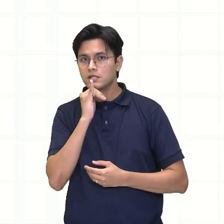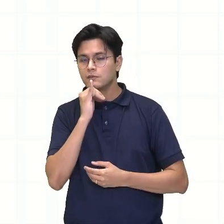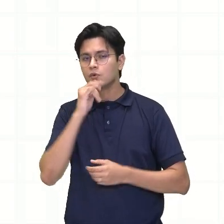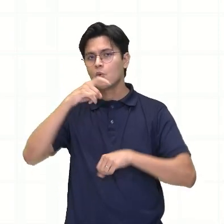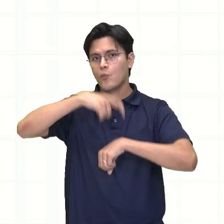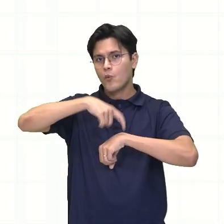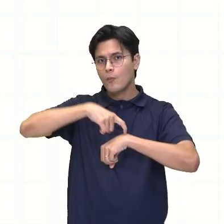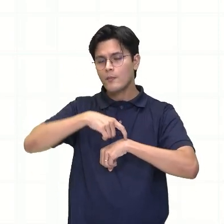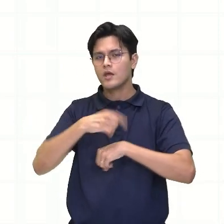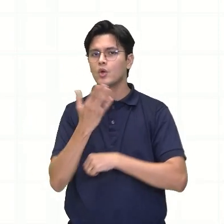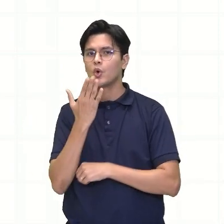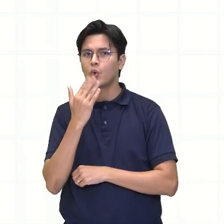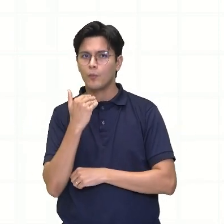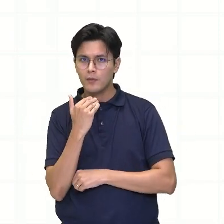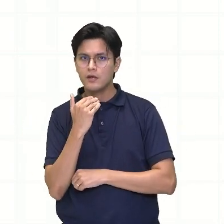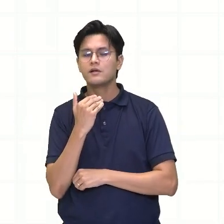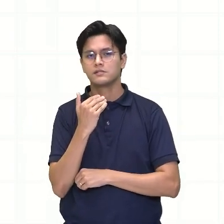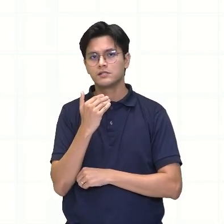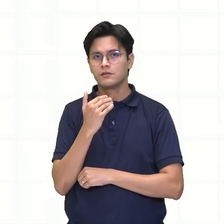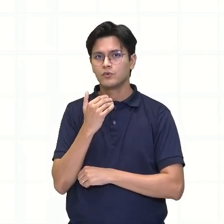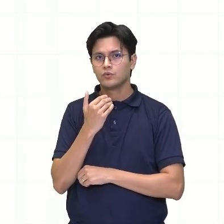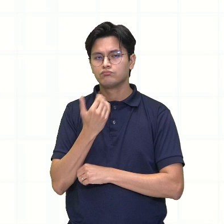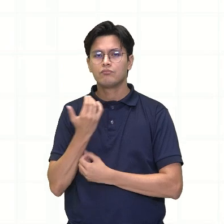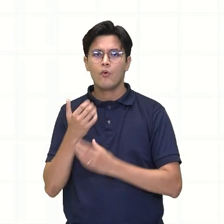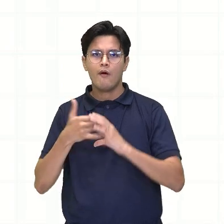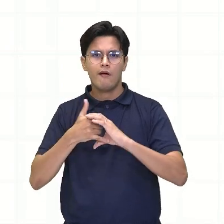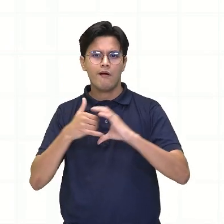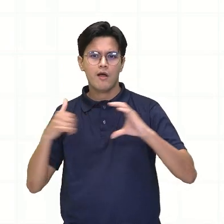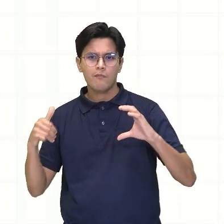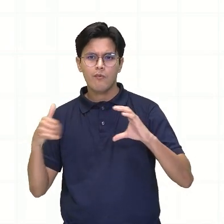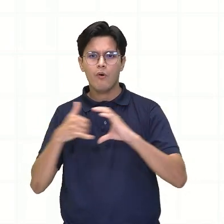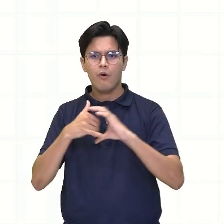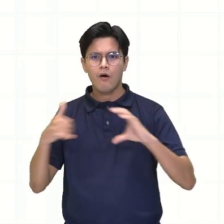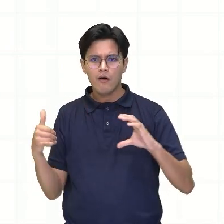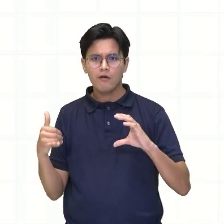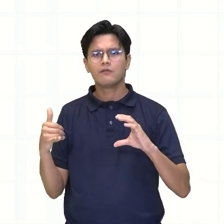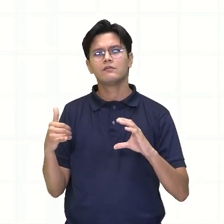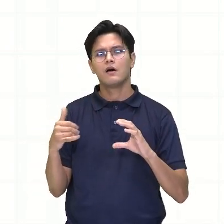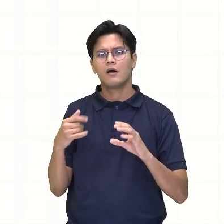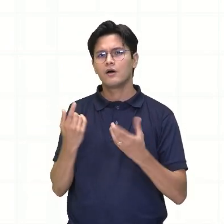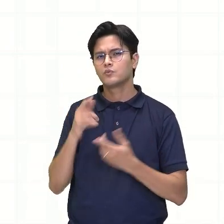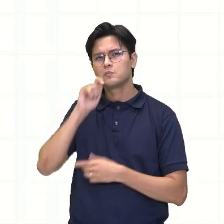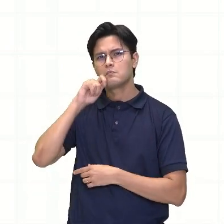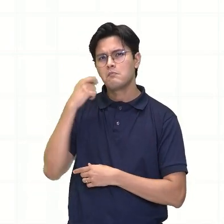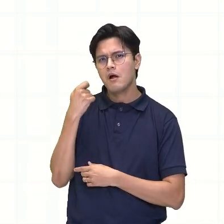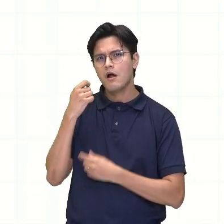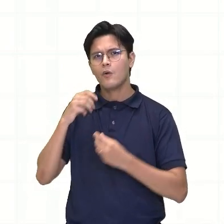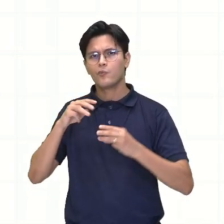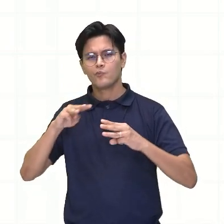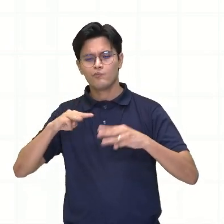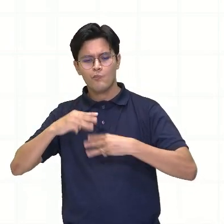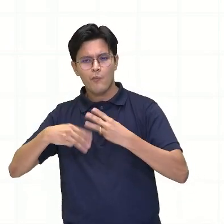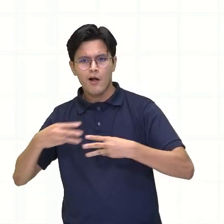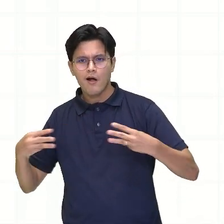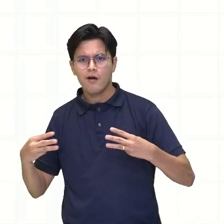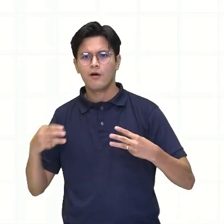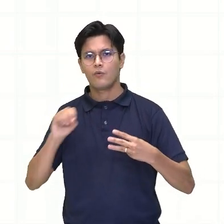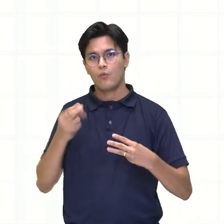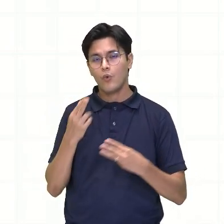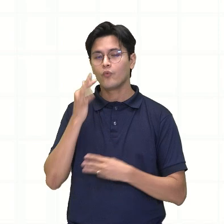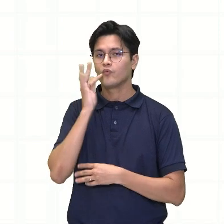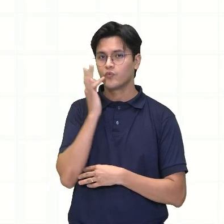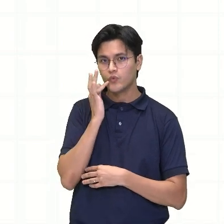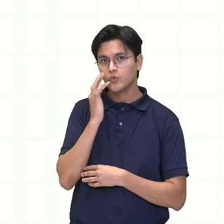carboidratos, né, no nosso pão, no nosso macarrão ou nas frutas, né, esse carboidrato ele vai ser quebrado